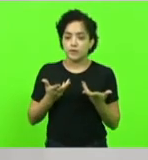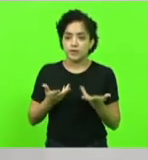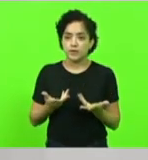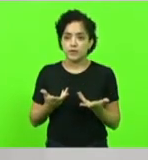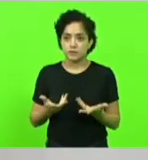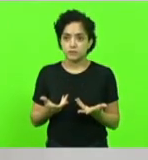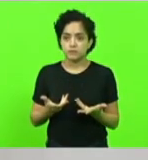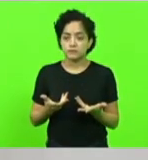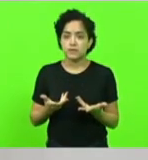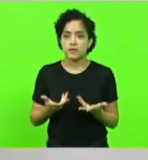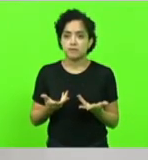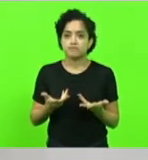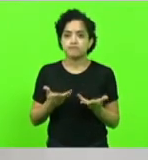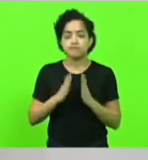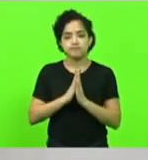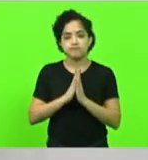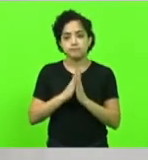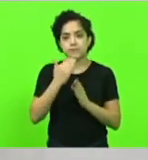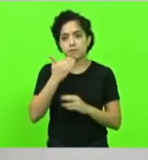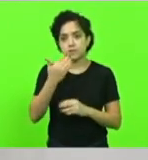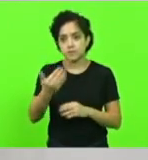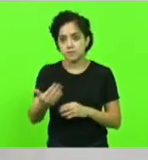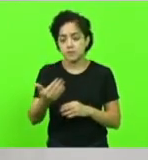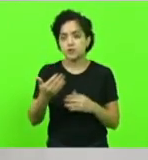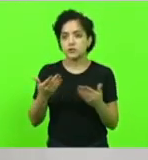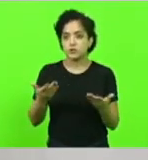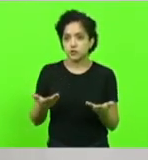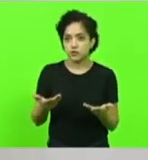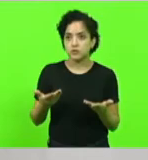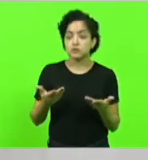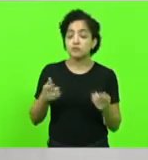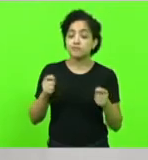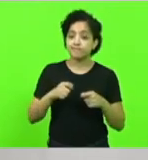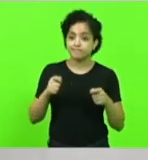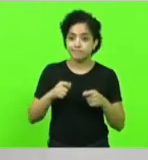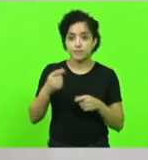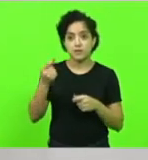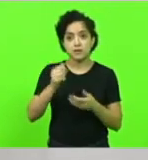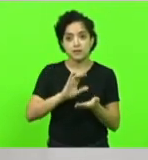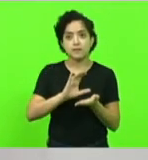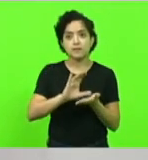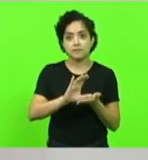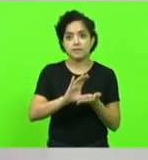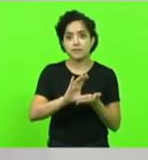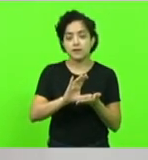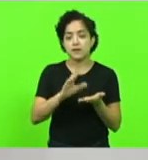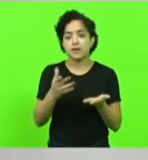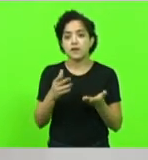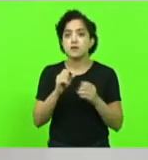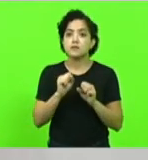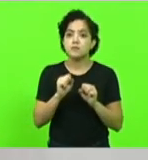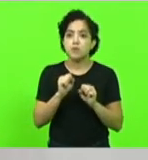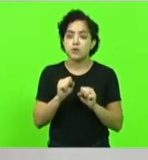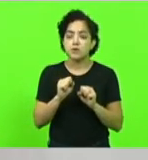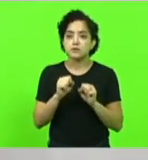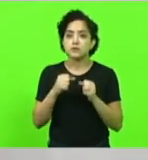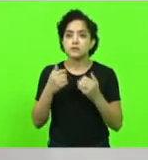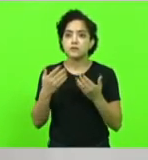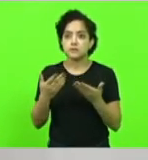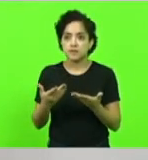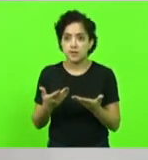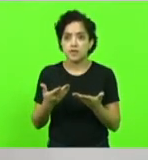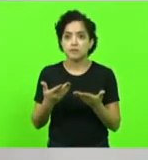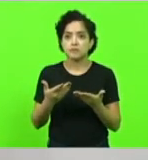aqui deixar esse apelo que tão logo a gente tenha a disponibilidade dos recursos, se possa revigorar